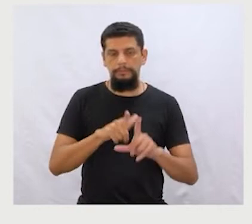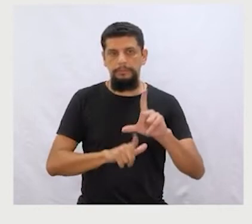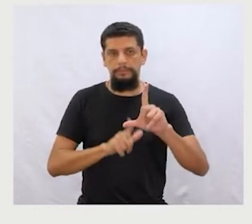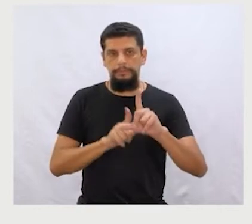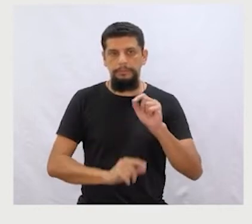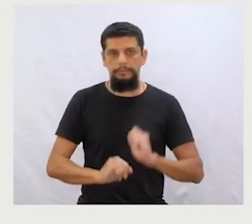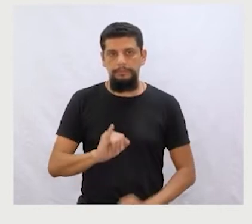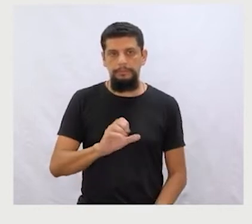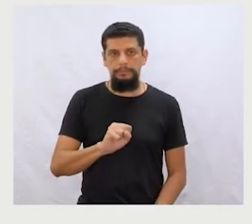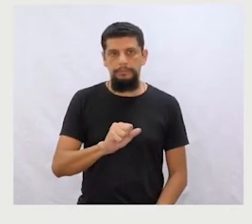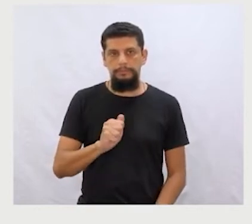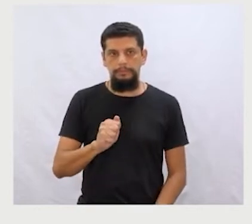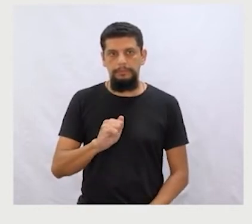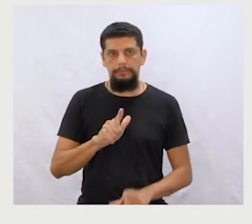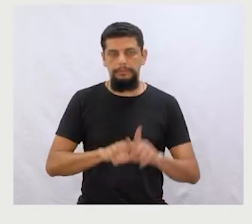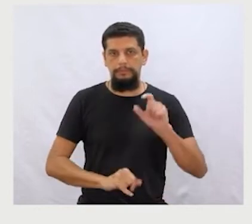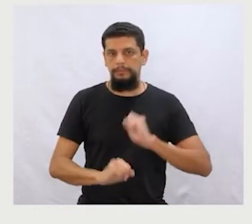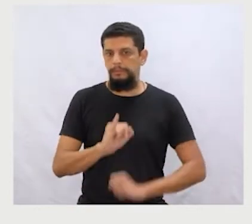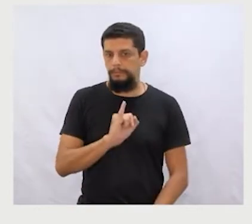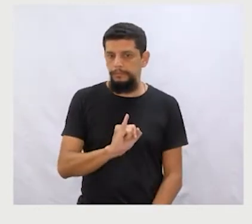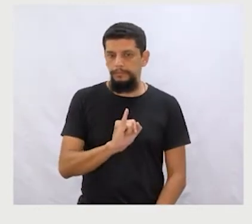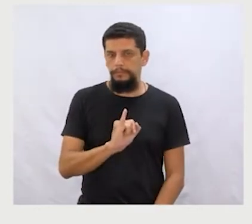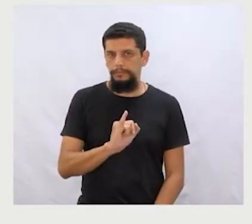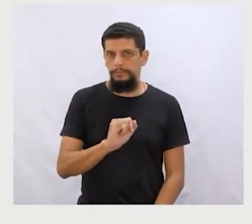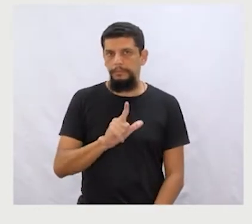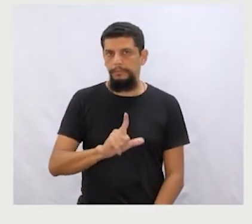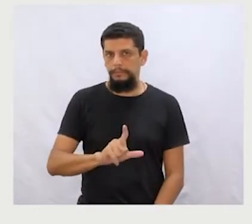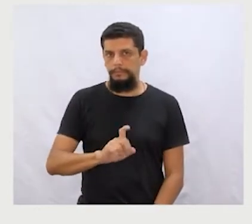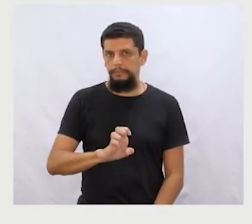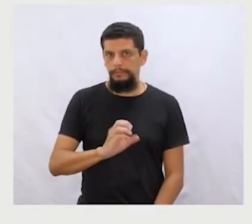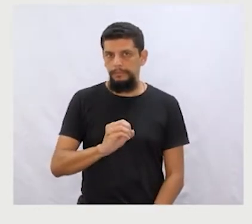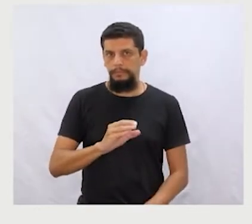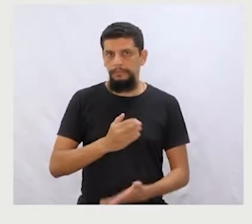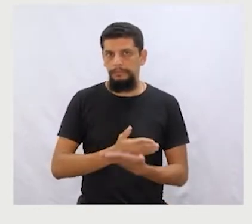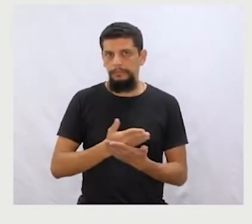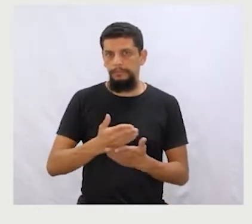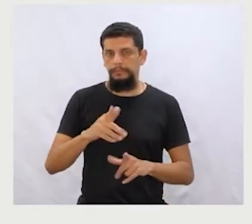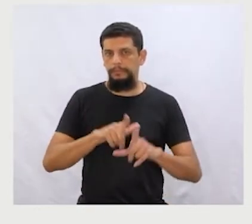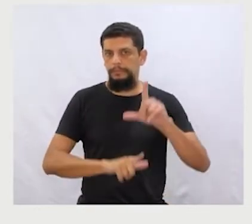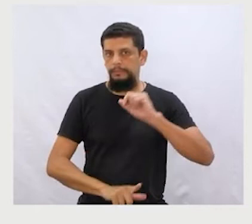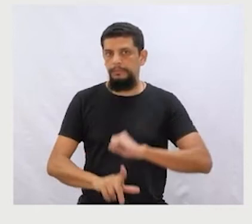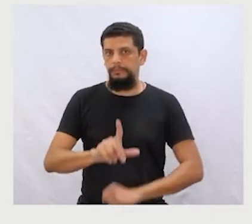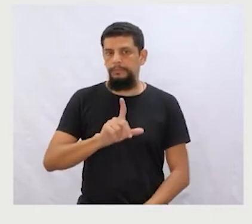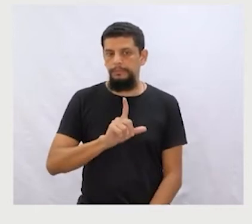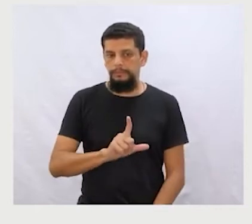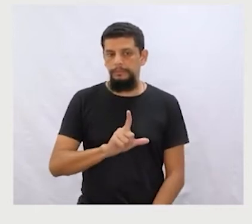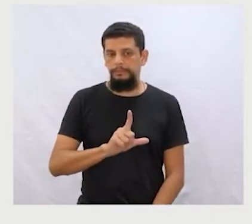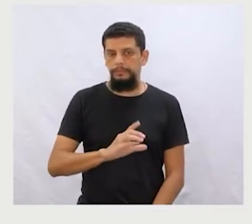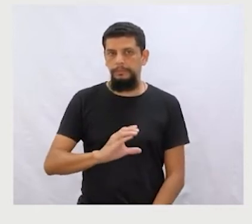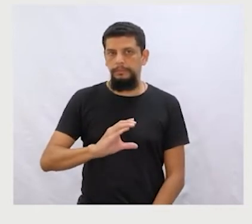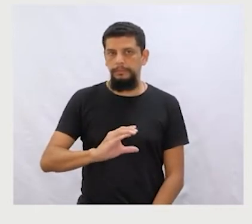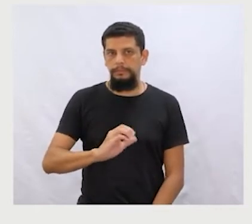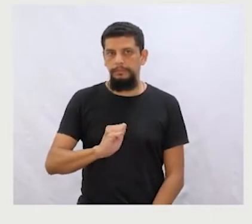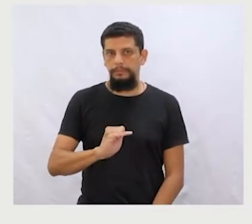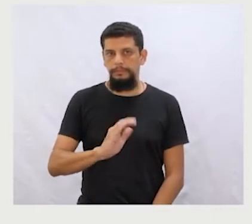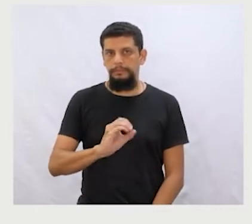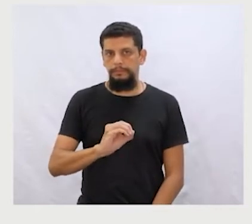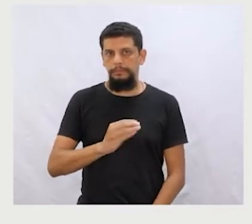L. Isa, que começa com a letra I. Léo, começa com a letra